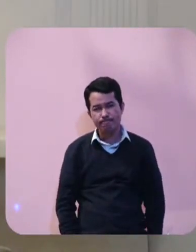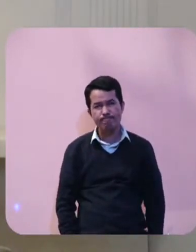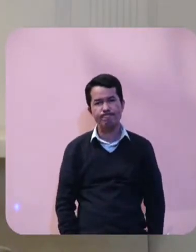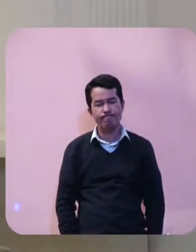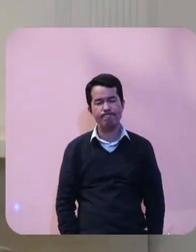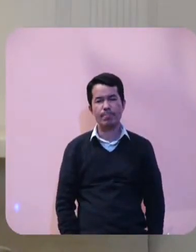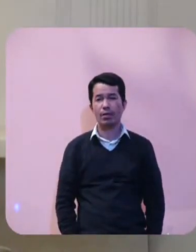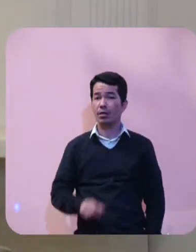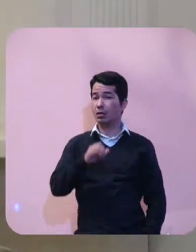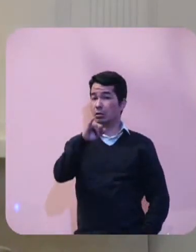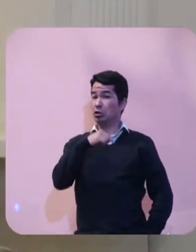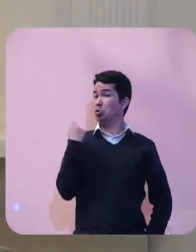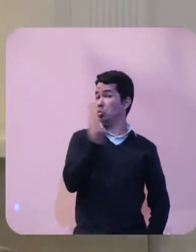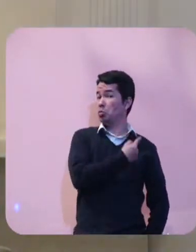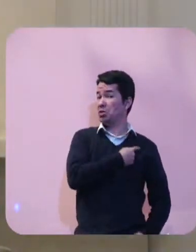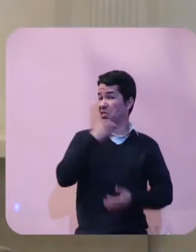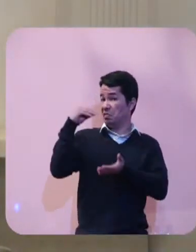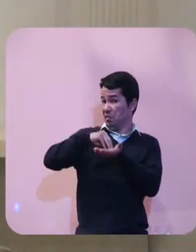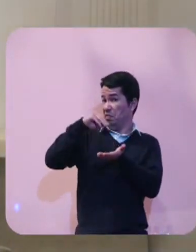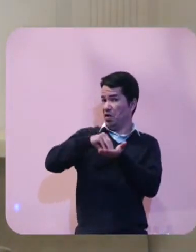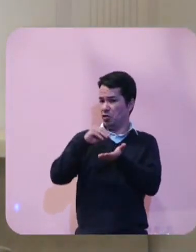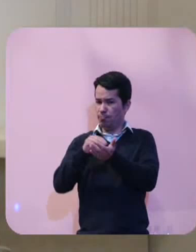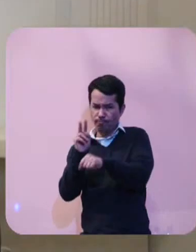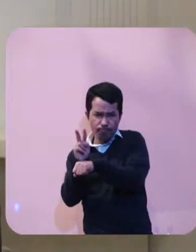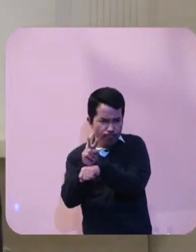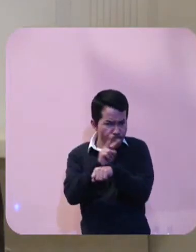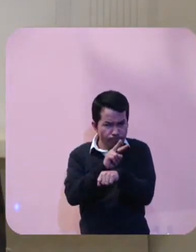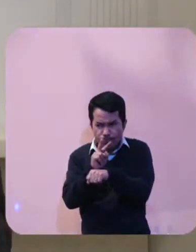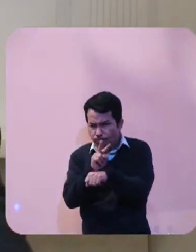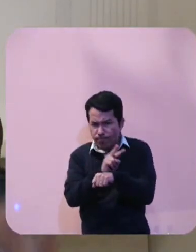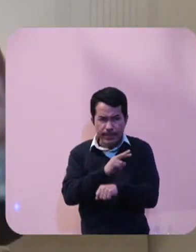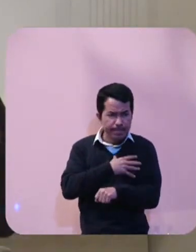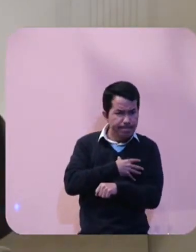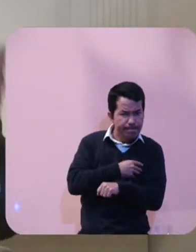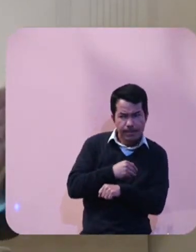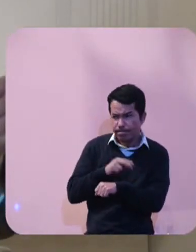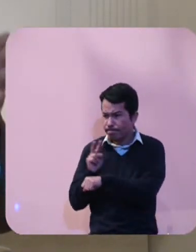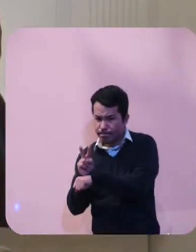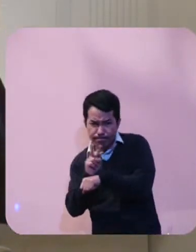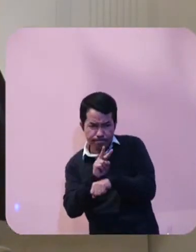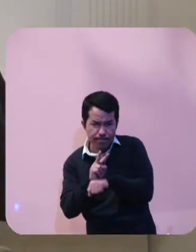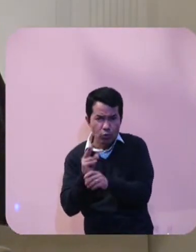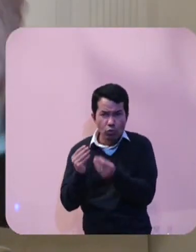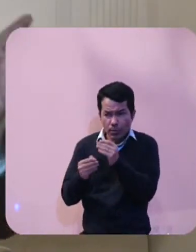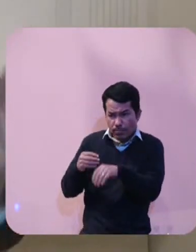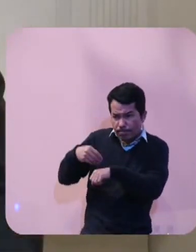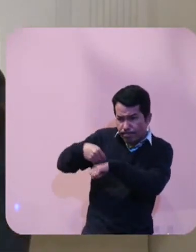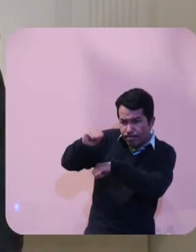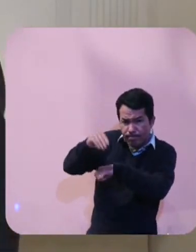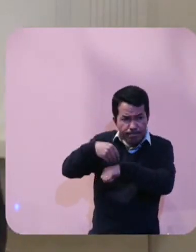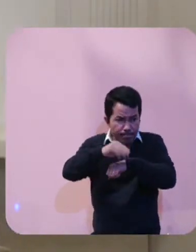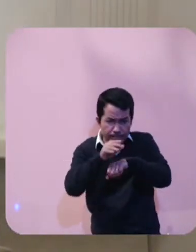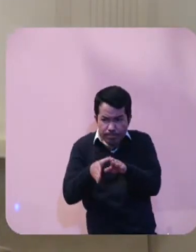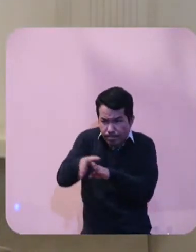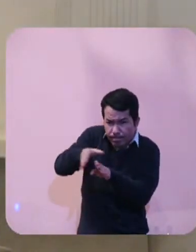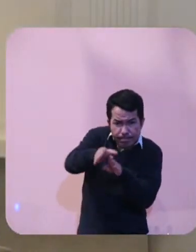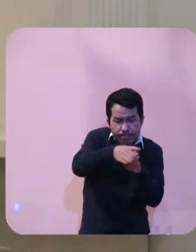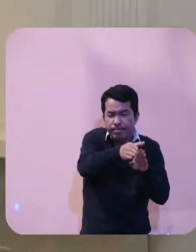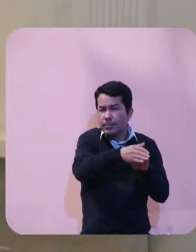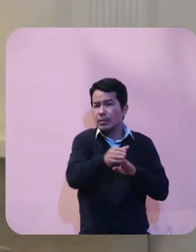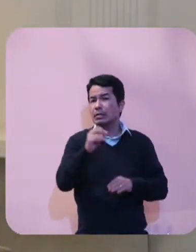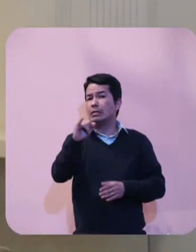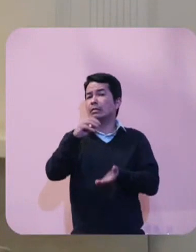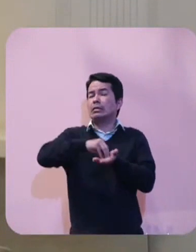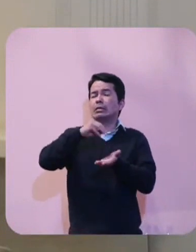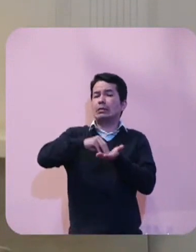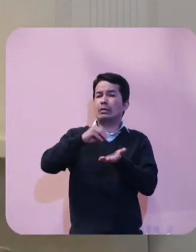é vivenciado espiritualmente e não é vivenciado com afinco como uma das principais missões